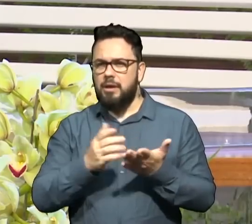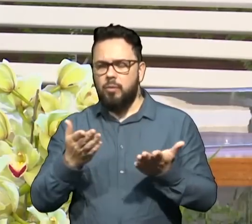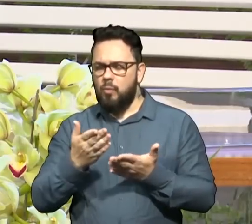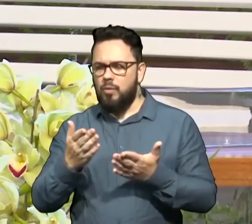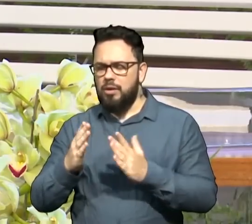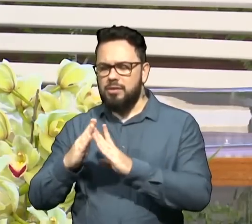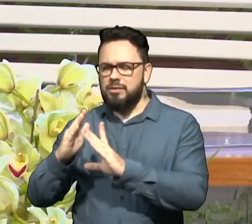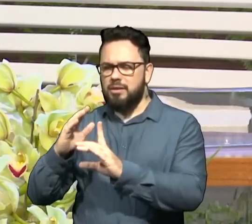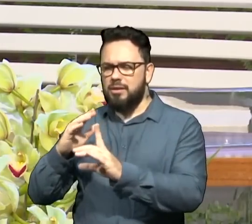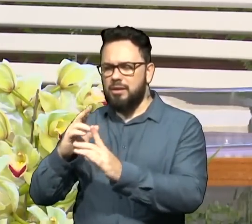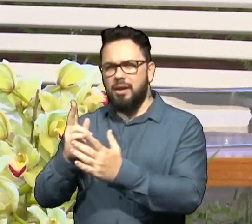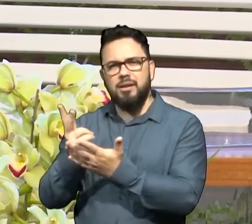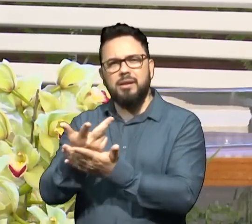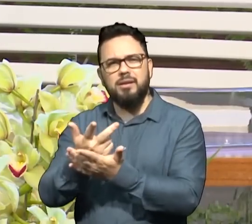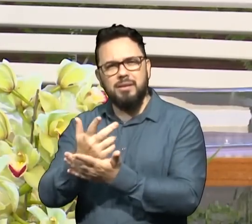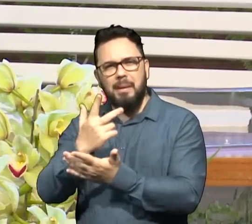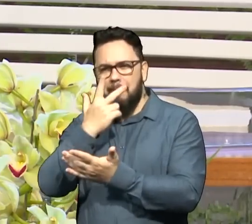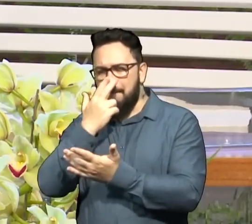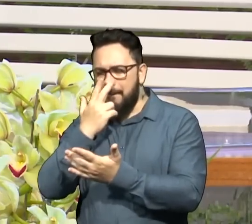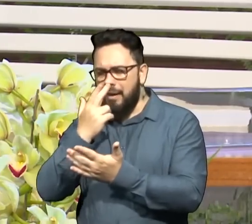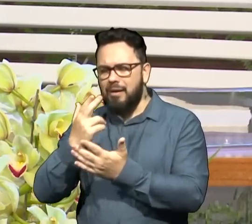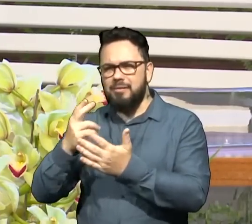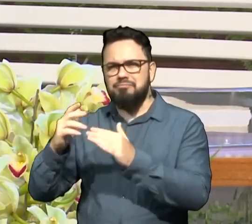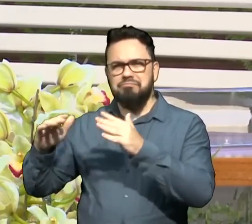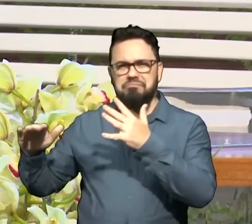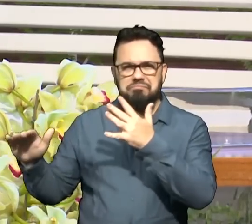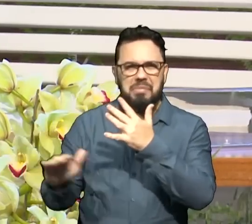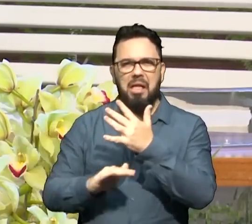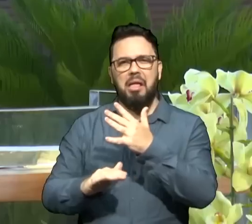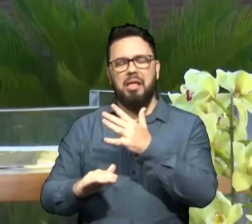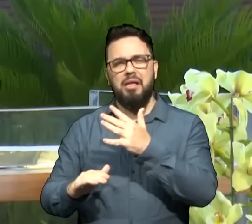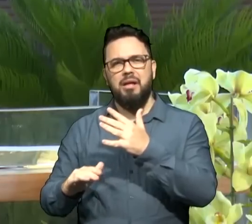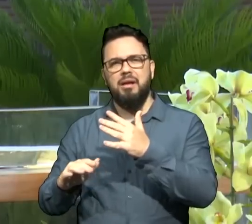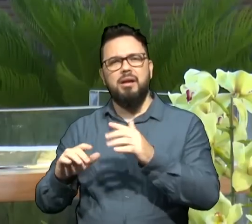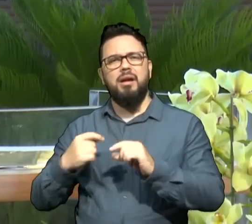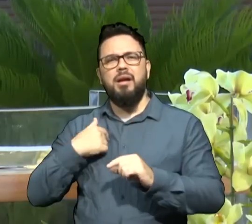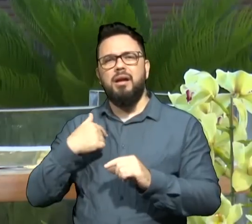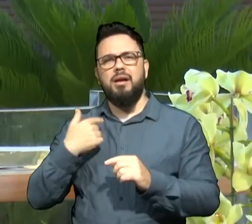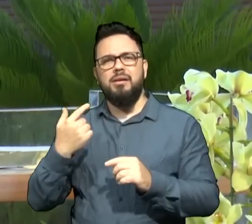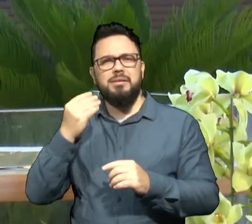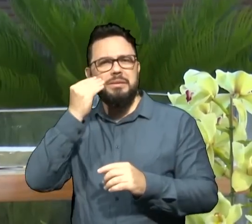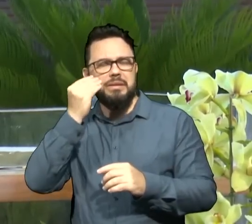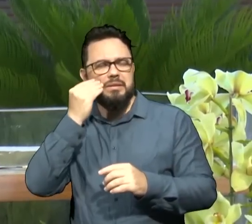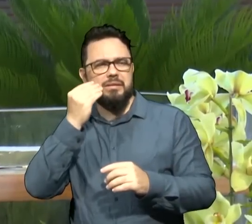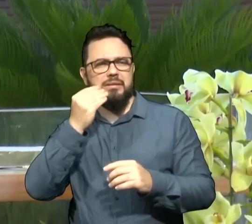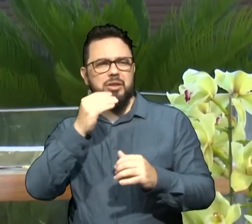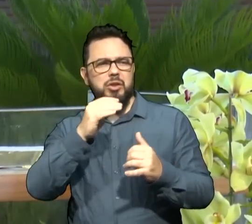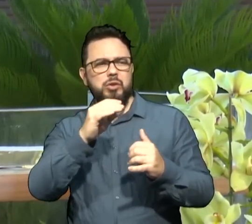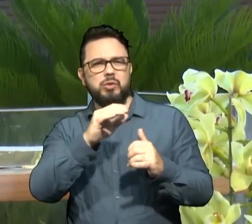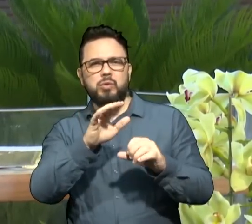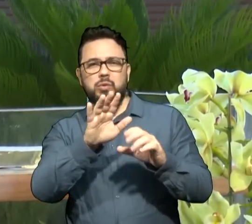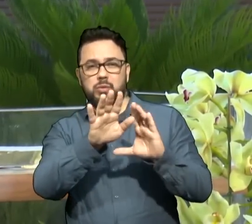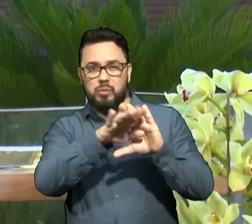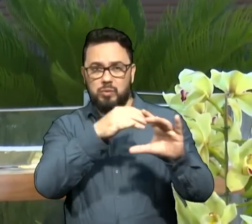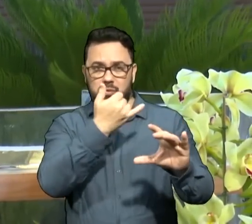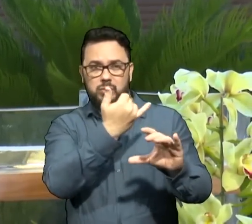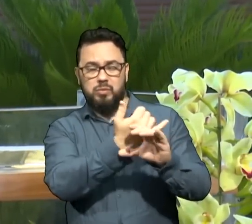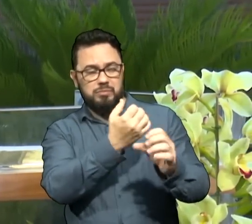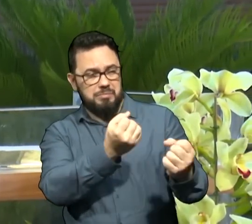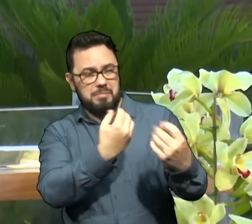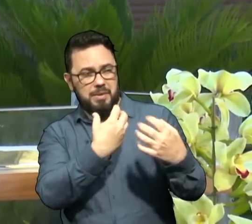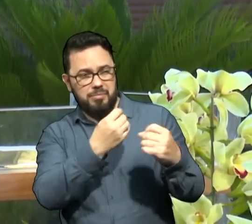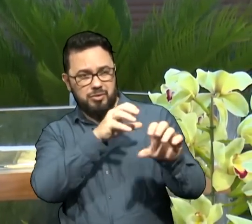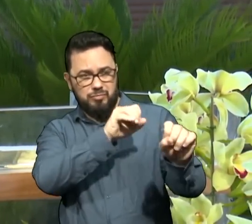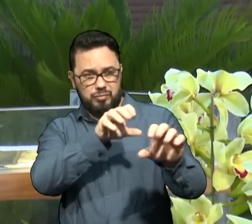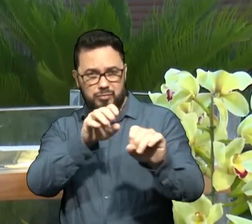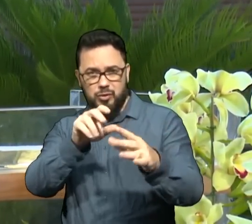pequena o evangelho parece tão pequeno Quem Sou Eu para competir com YouTubers que ensinam coisas antibíblicas